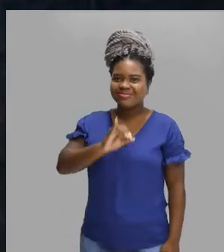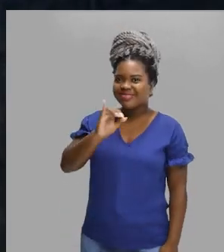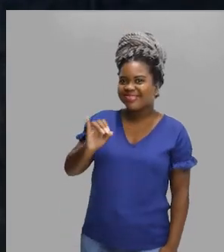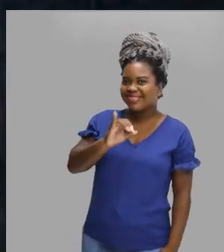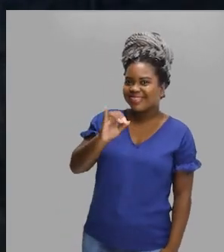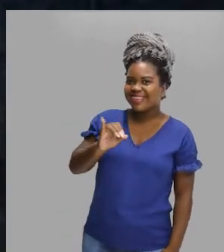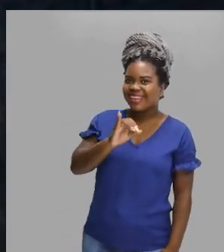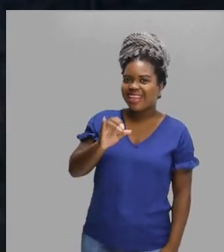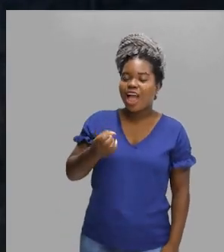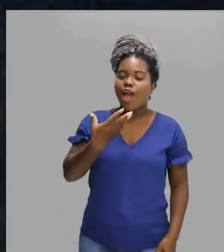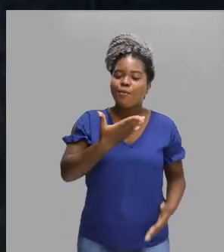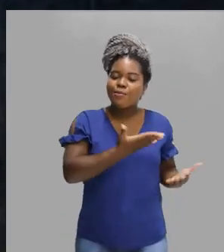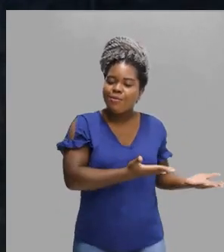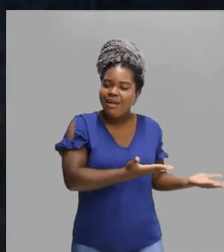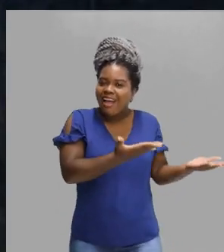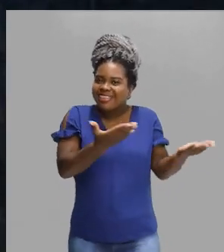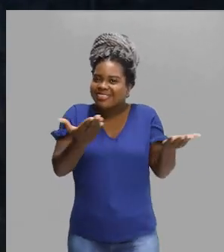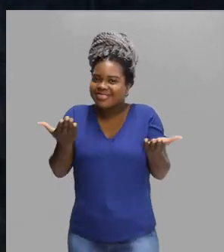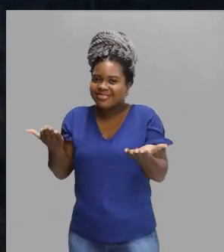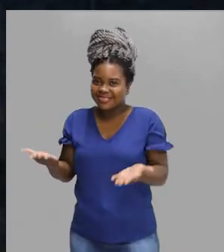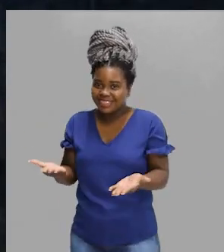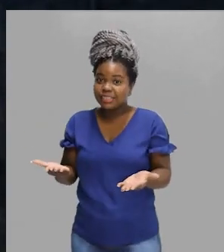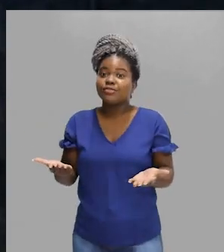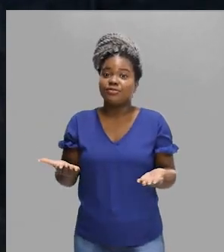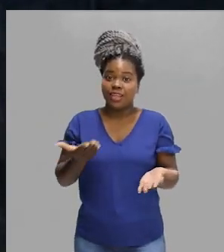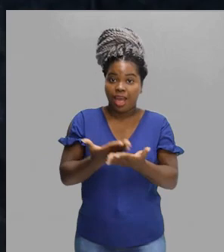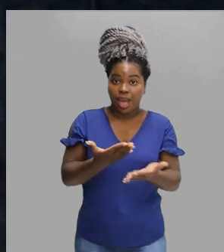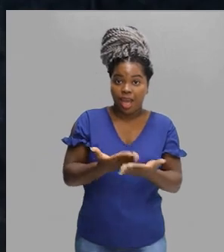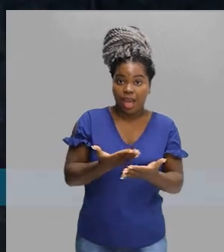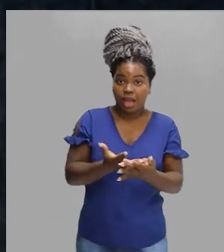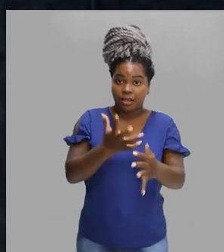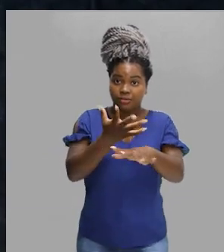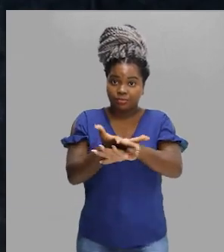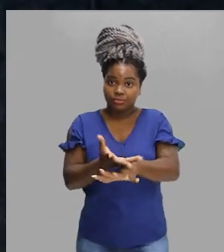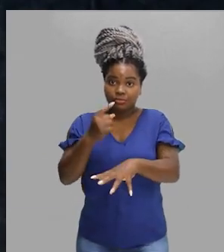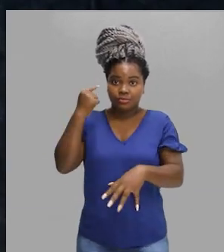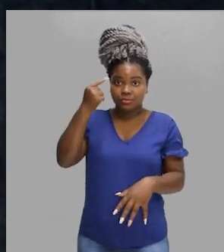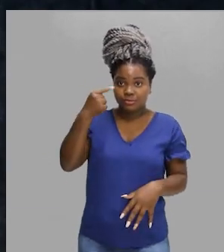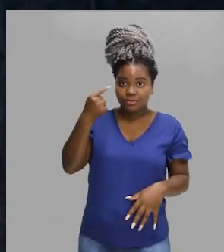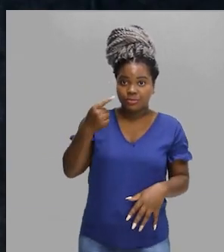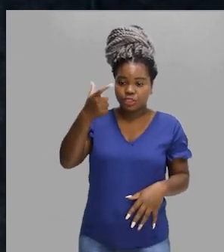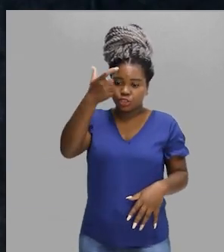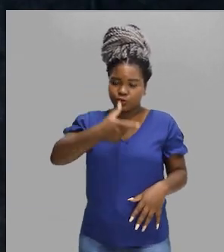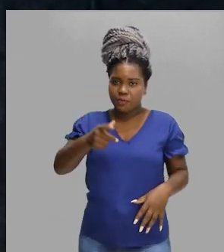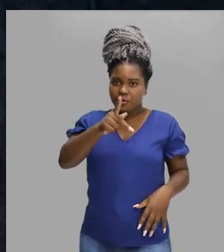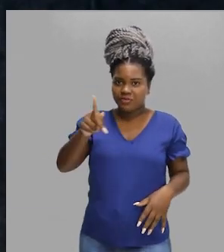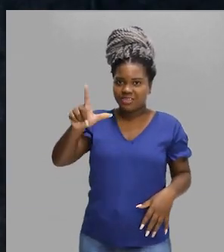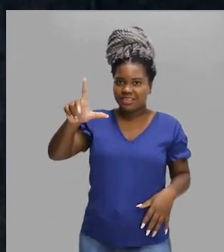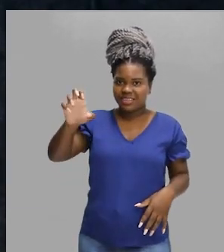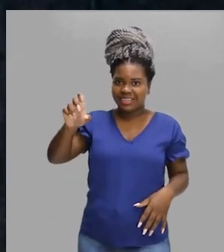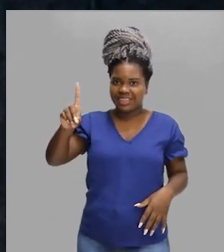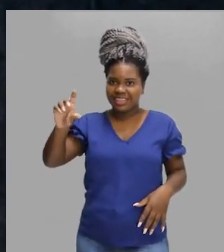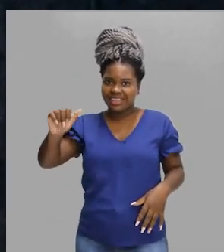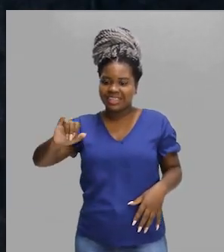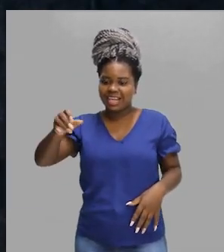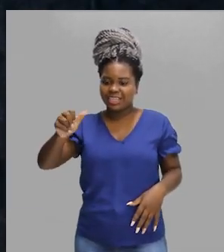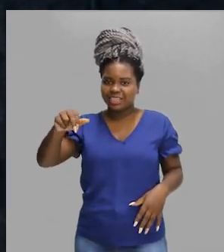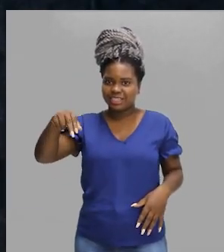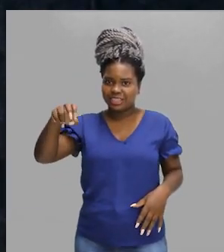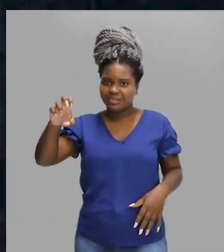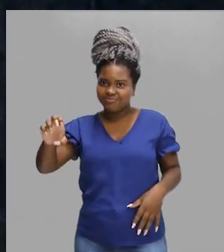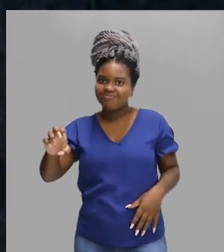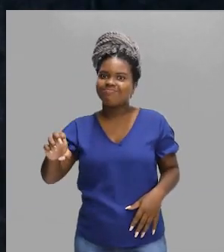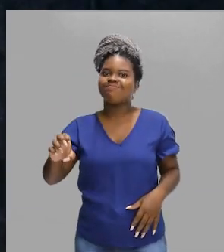Olá, chicos! Bem-vindos à classe de espanhol. Eu sou a professora Leda Jane. Vamos começar hoje mais uma